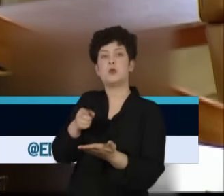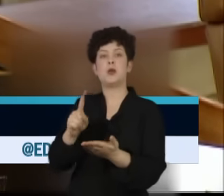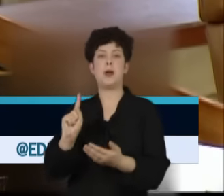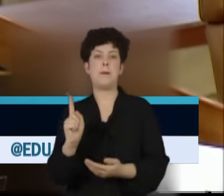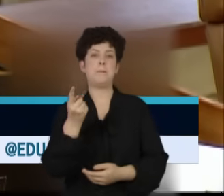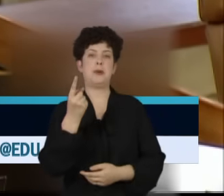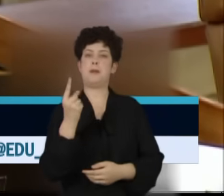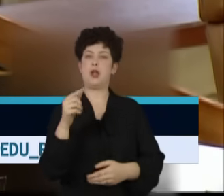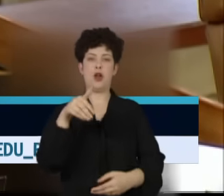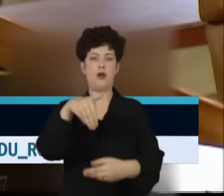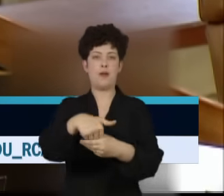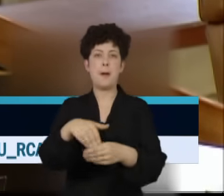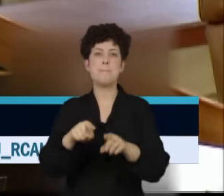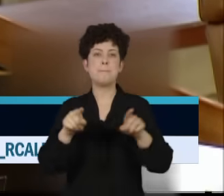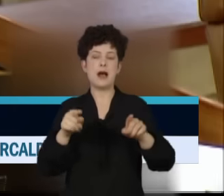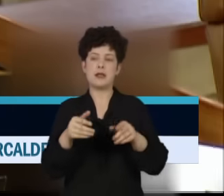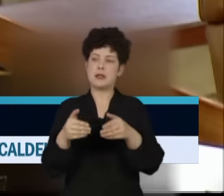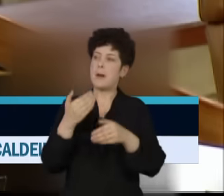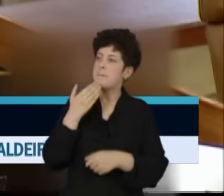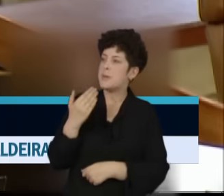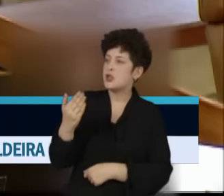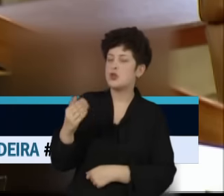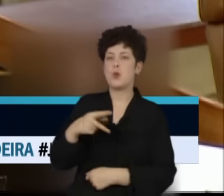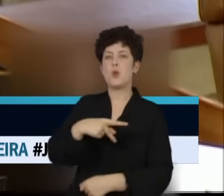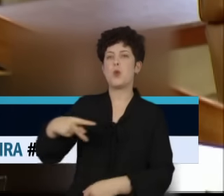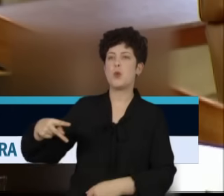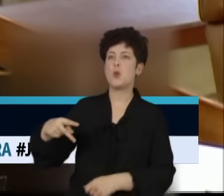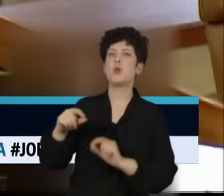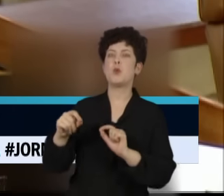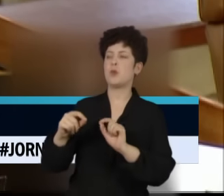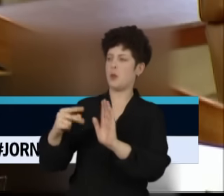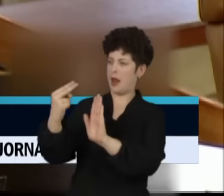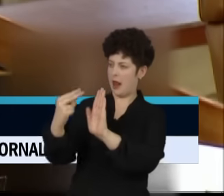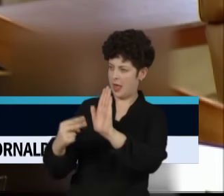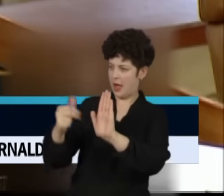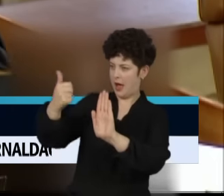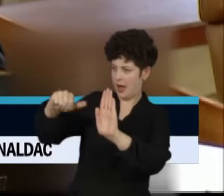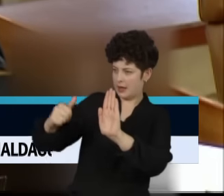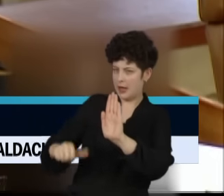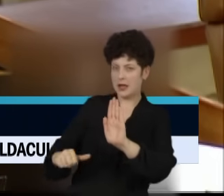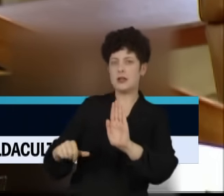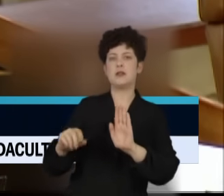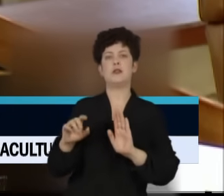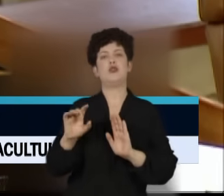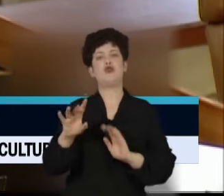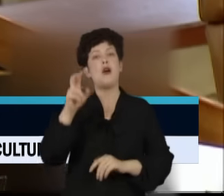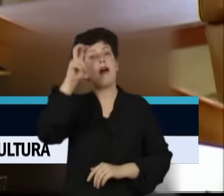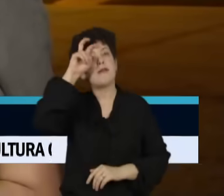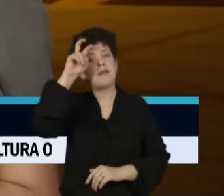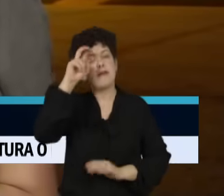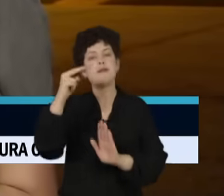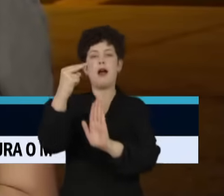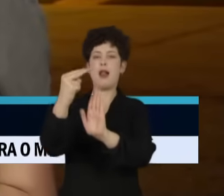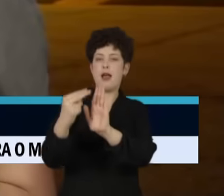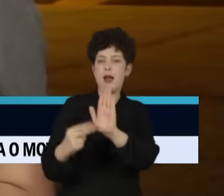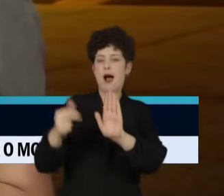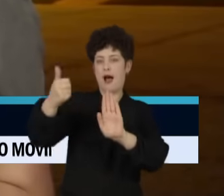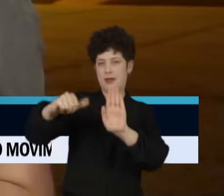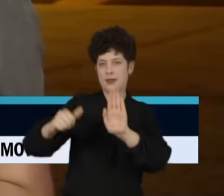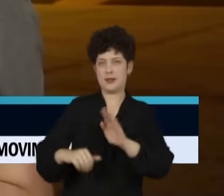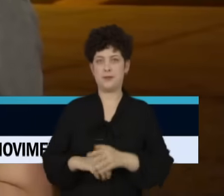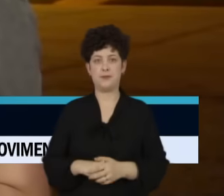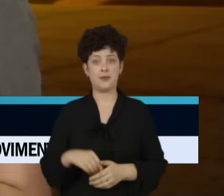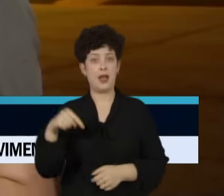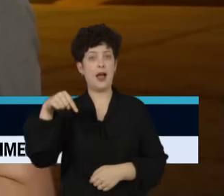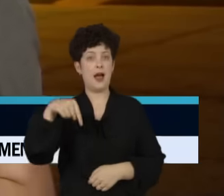primeiro a votar, mas pediu a presidência do Supremo para ler a análise da matéria somente nesta quinta-feira. A sessão aqui